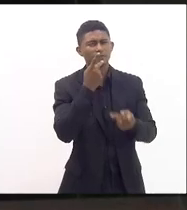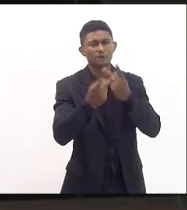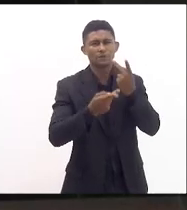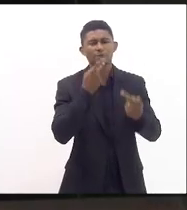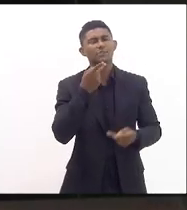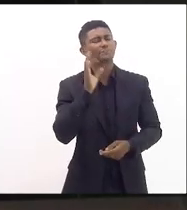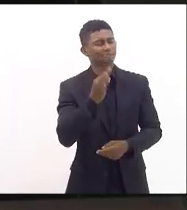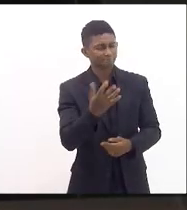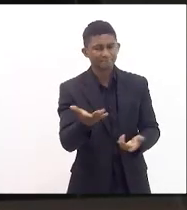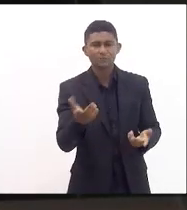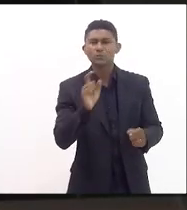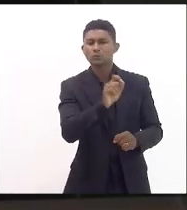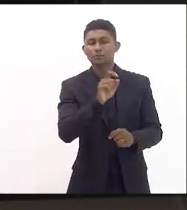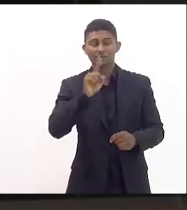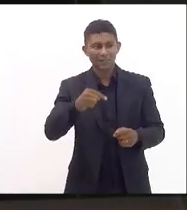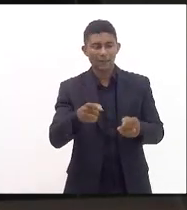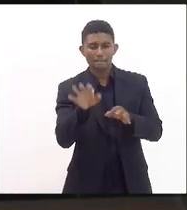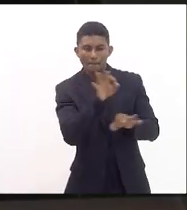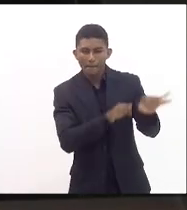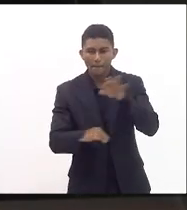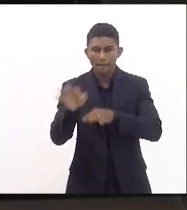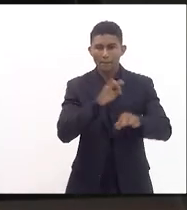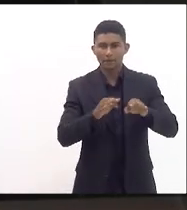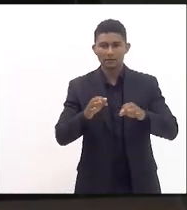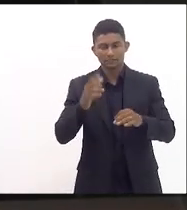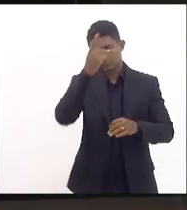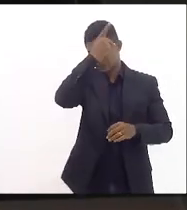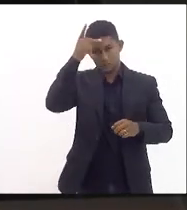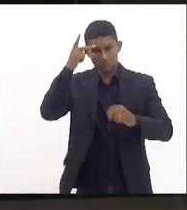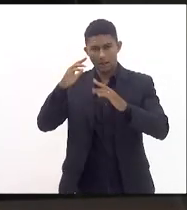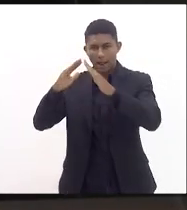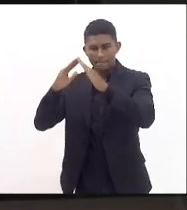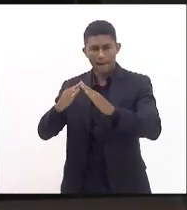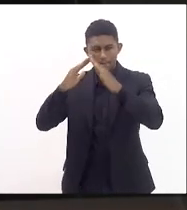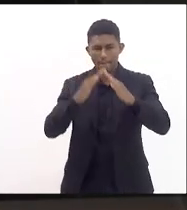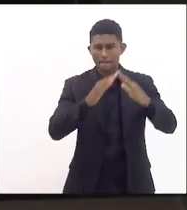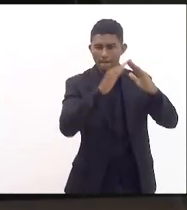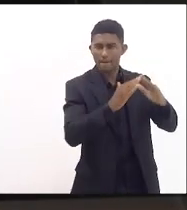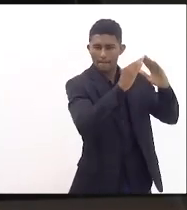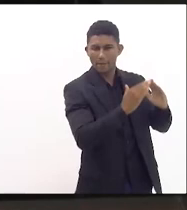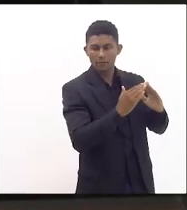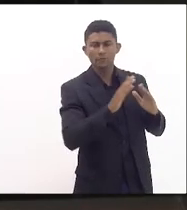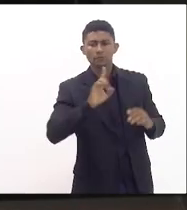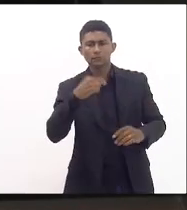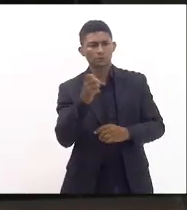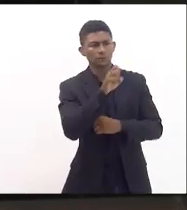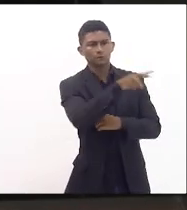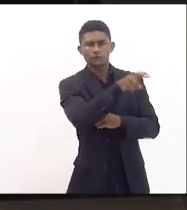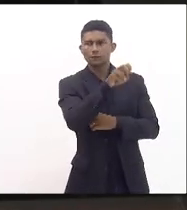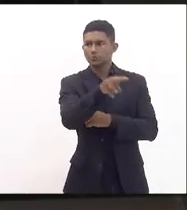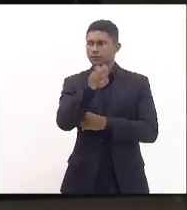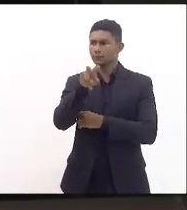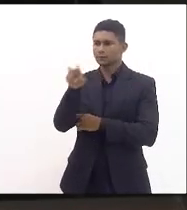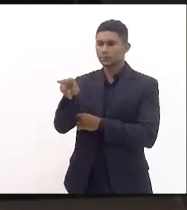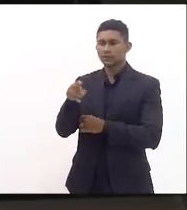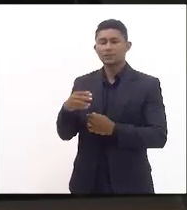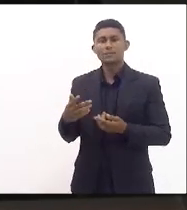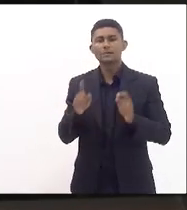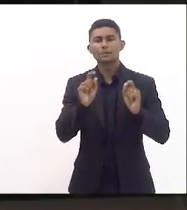questão do programa de habitação de interesse social, a gente vê, né, que nós estamos diante